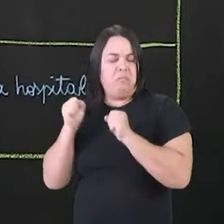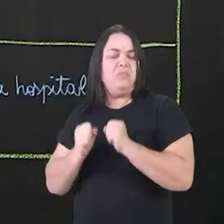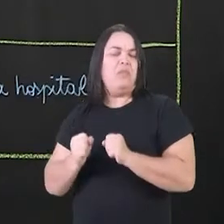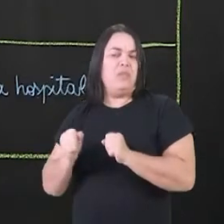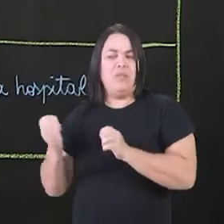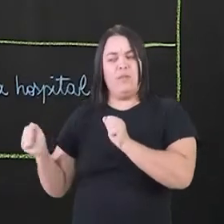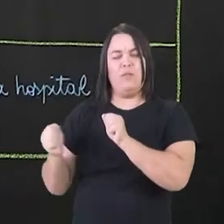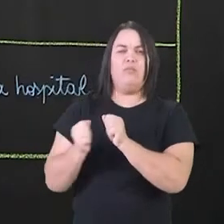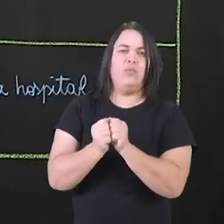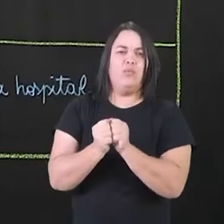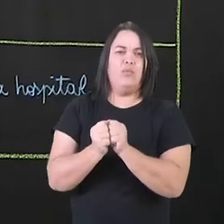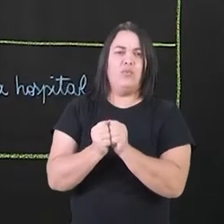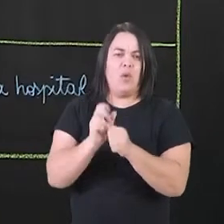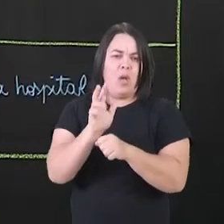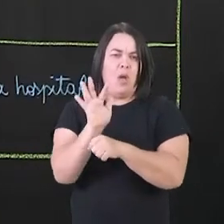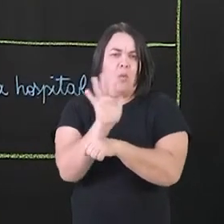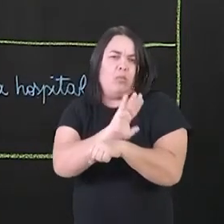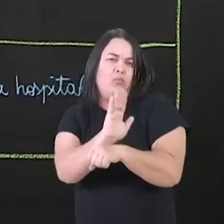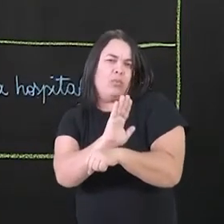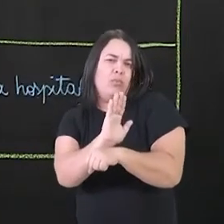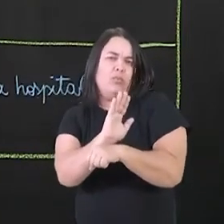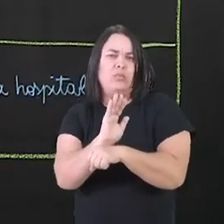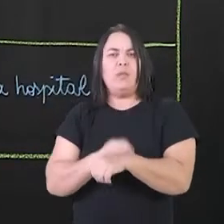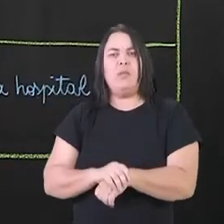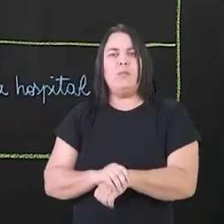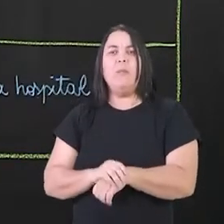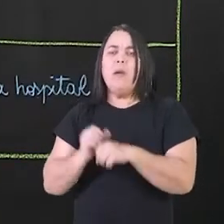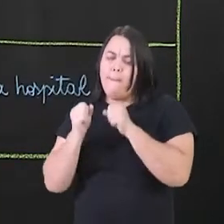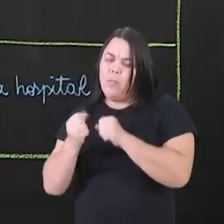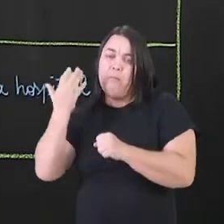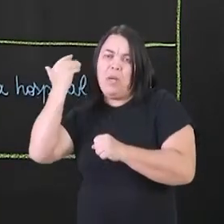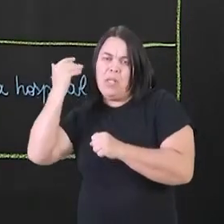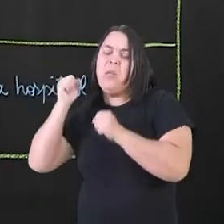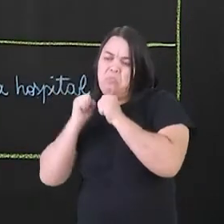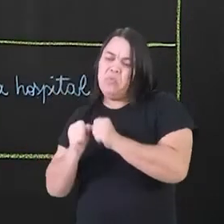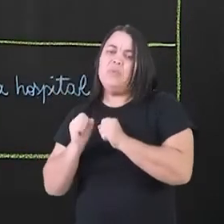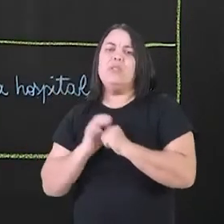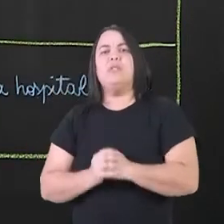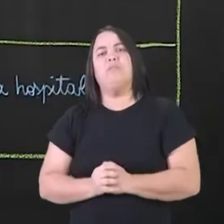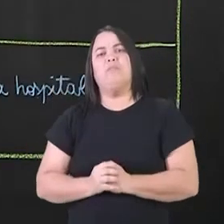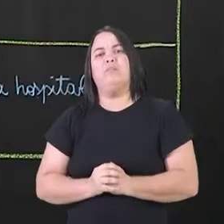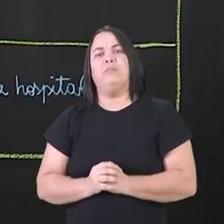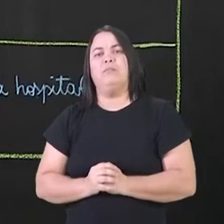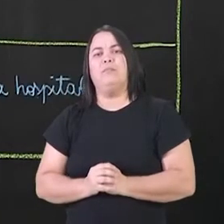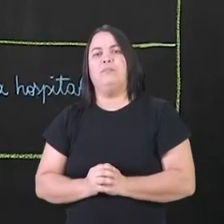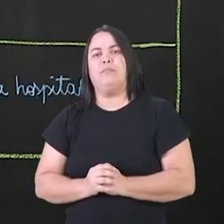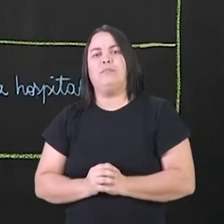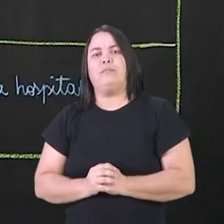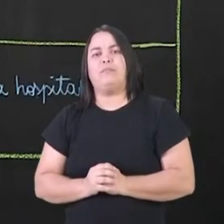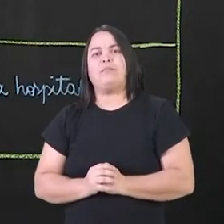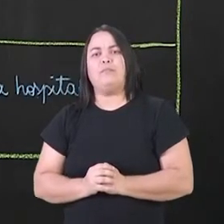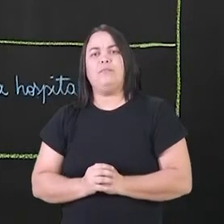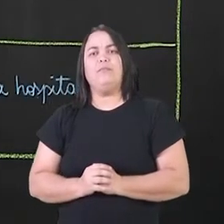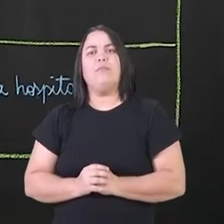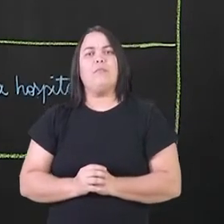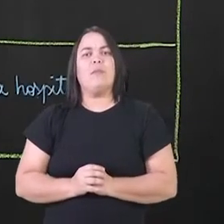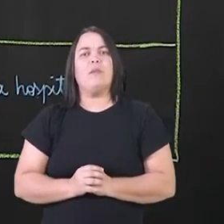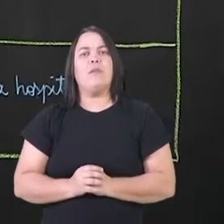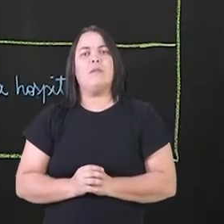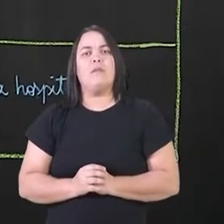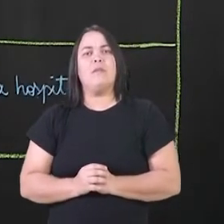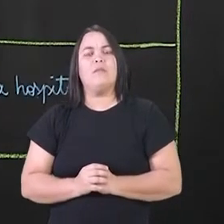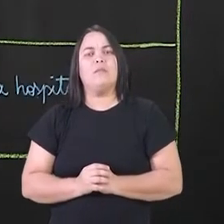gente para o cinema. Ir conosco ao cinema. He could go to the movies with